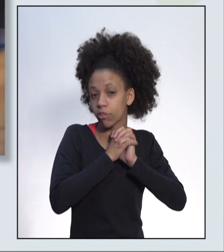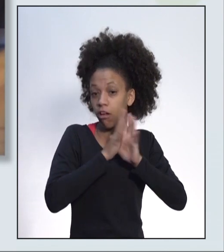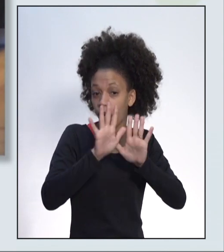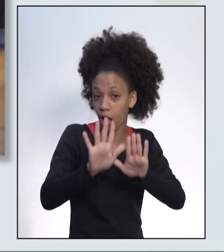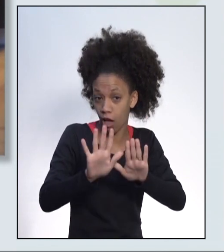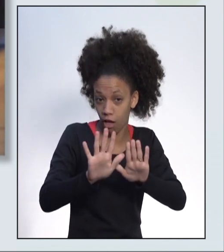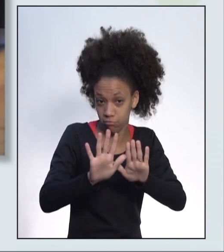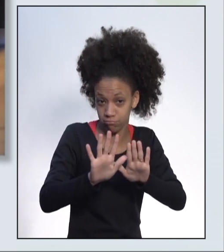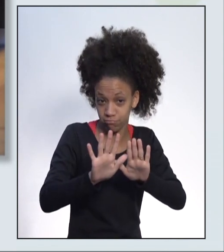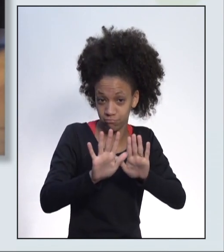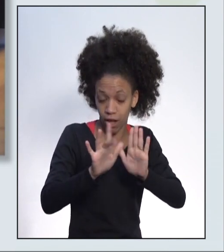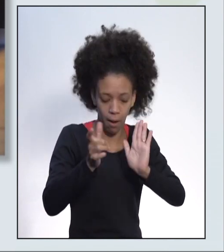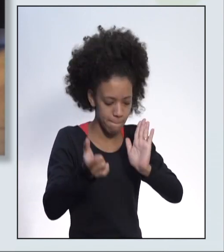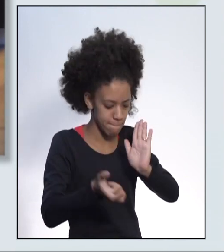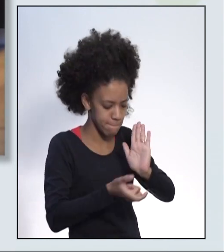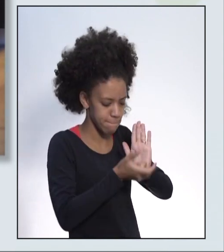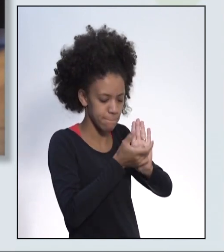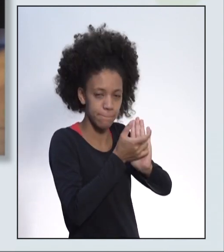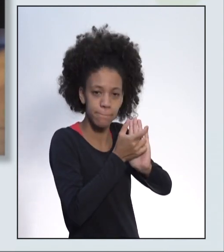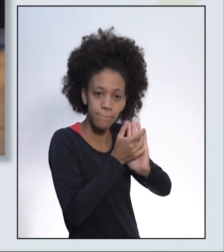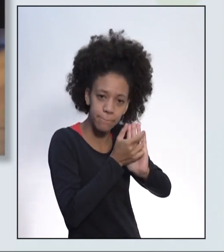Aqui eu vou colocar